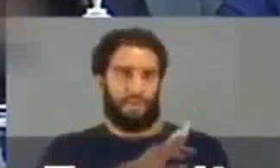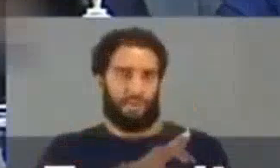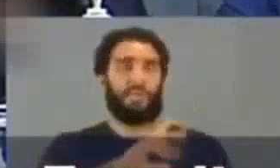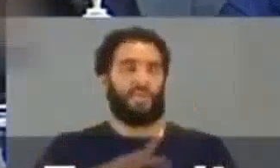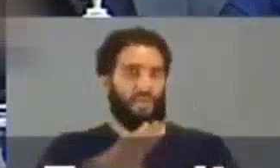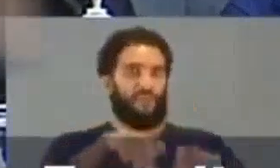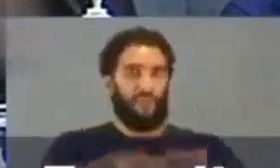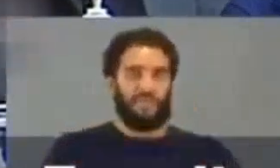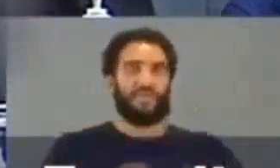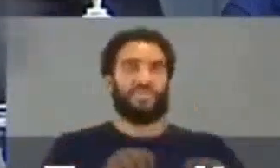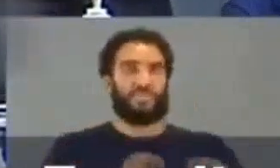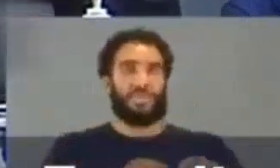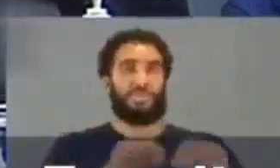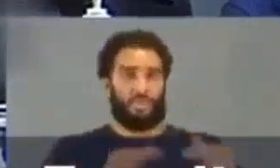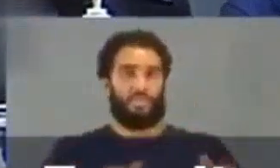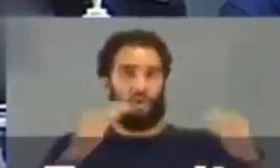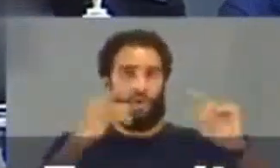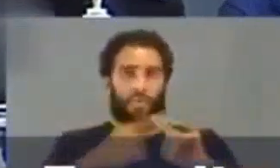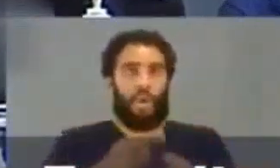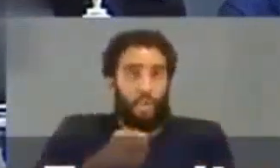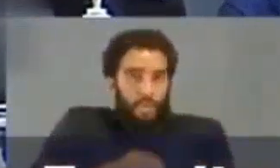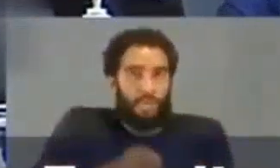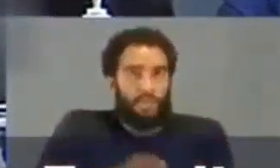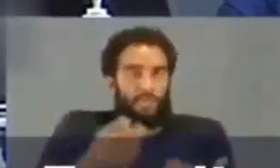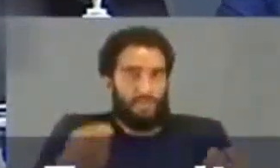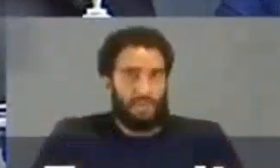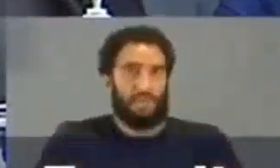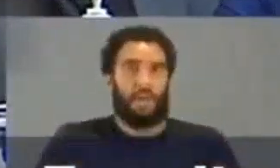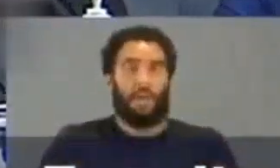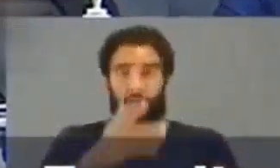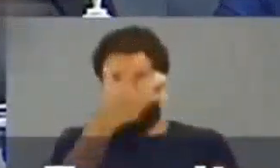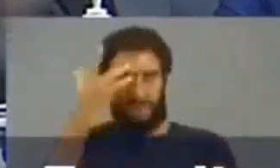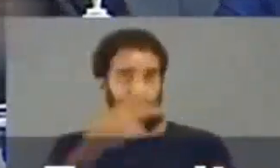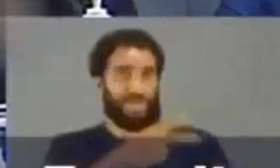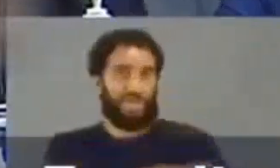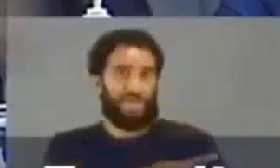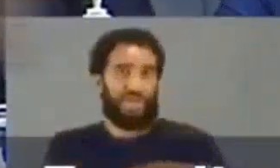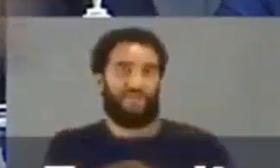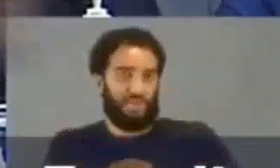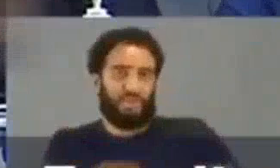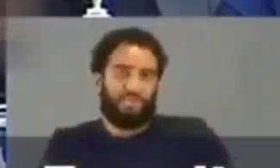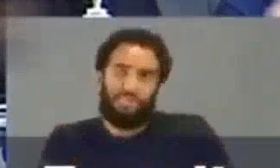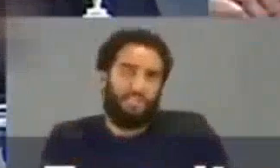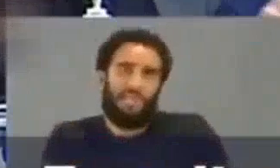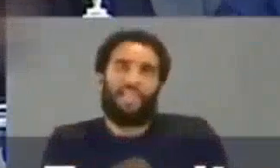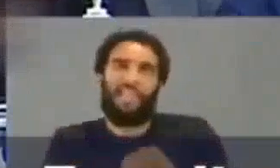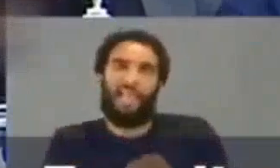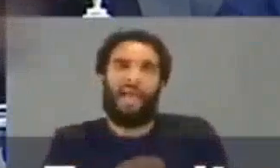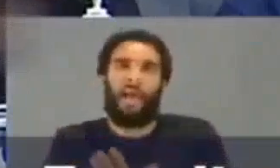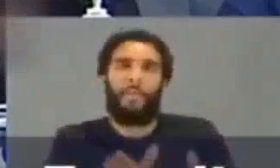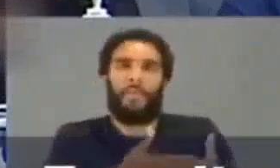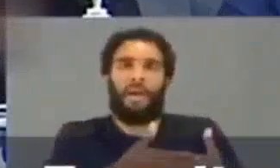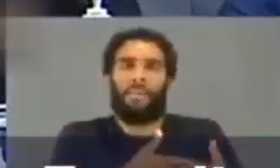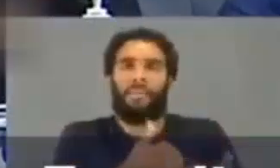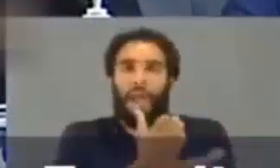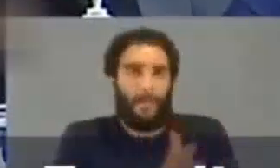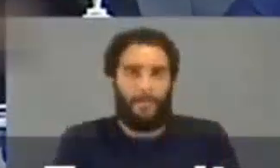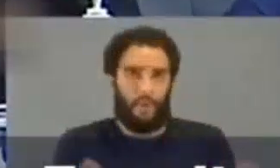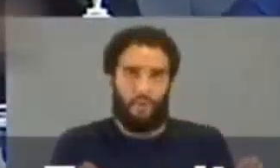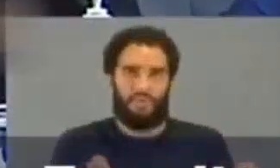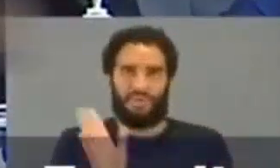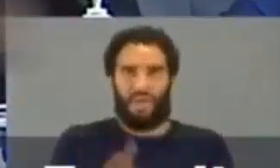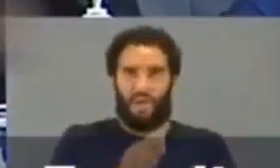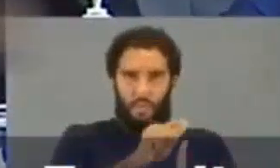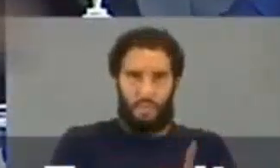formação superior, né, que é obrigado para entrar na instituição. Ele não é o chefe do escritório lá, o escritório nem existe mais, o escritório foi extinto aí há um